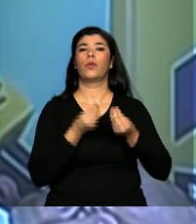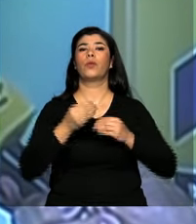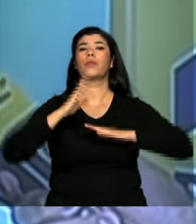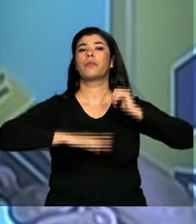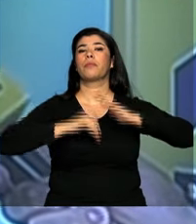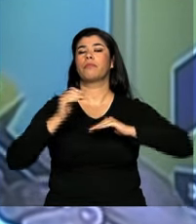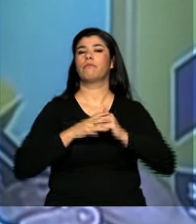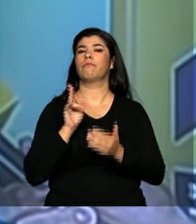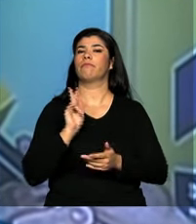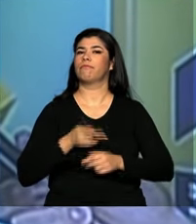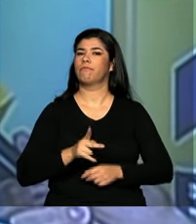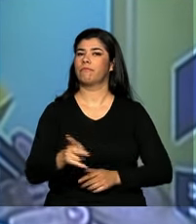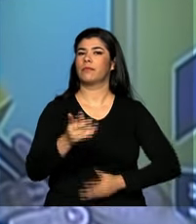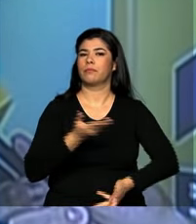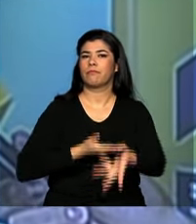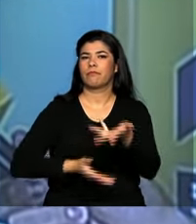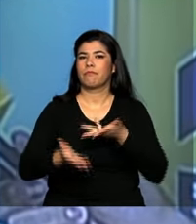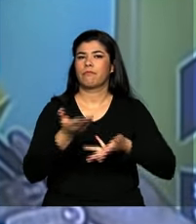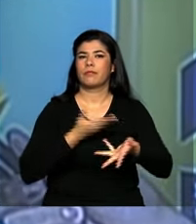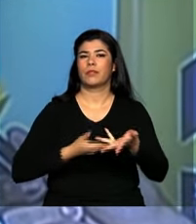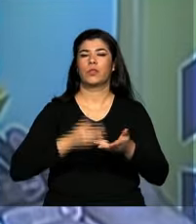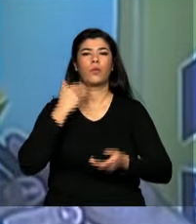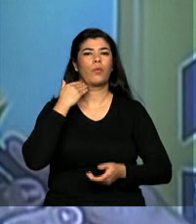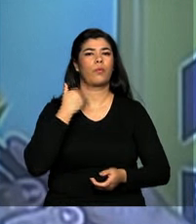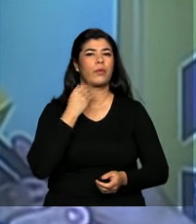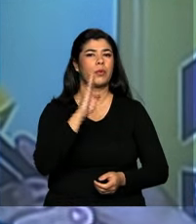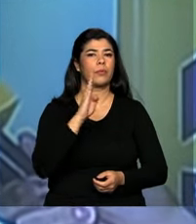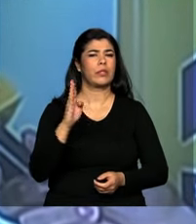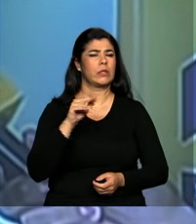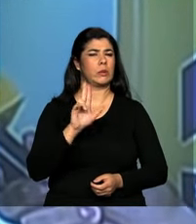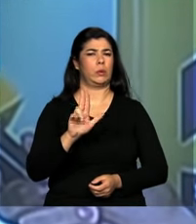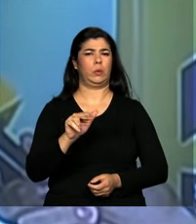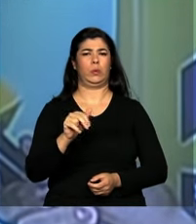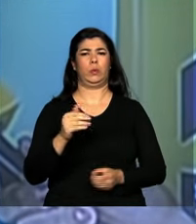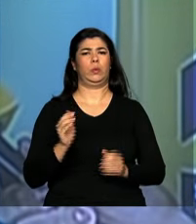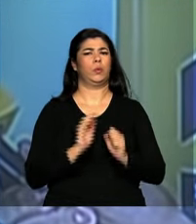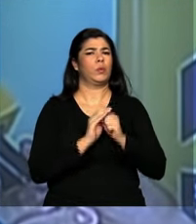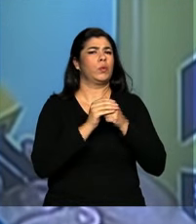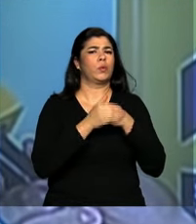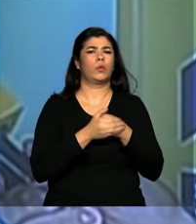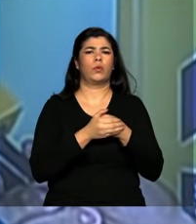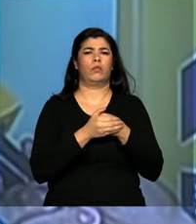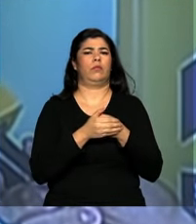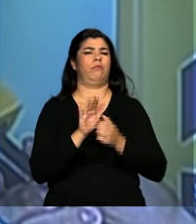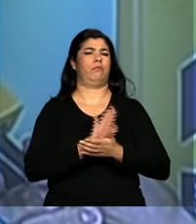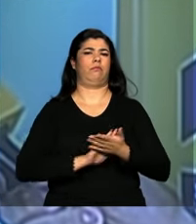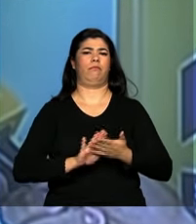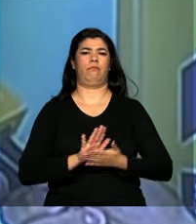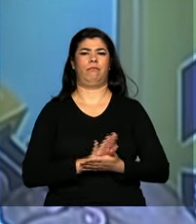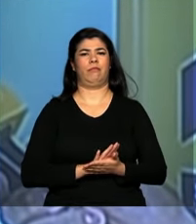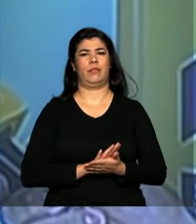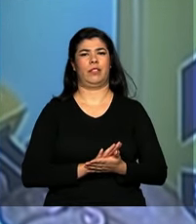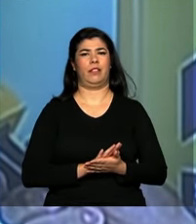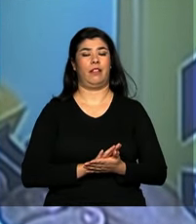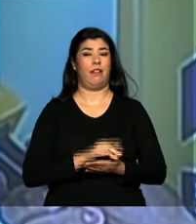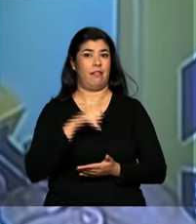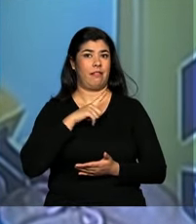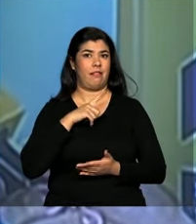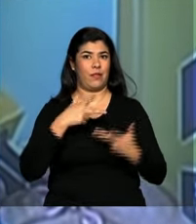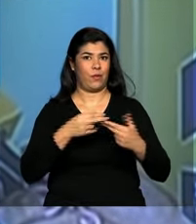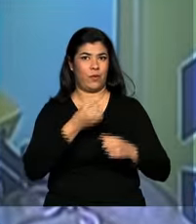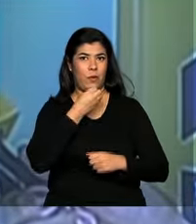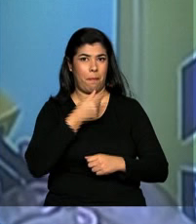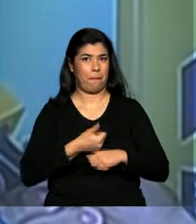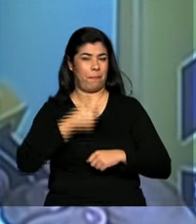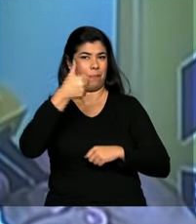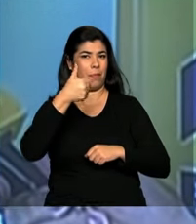realidade sempre no trato com o Banco do Brasil. Nunca se esconder, ou nunca escondendo as coisas positivas e negativas